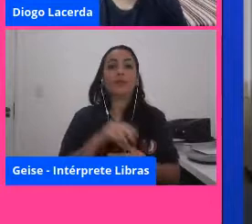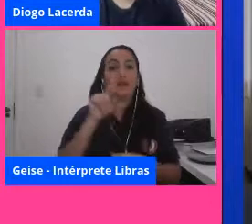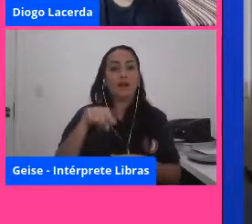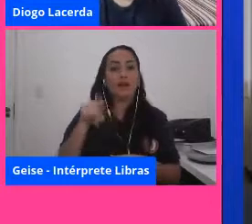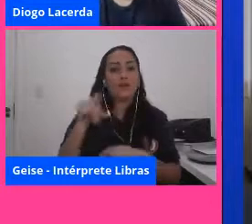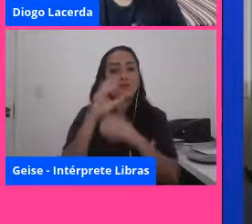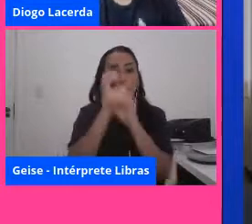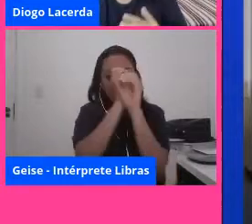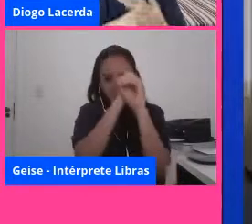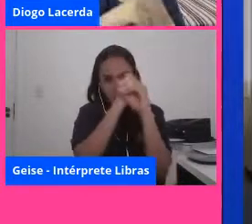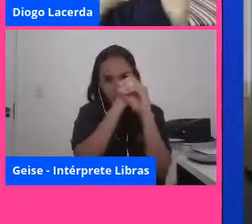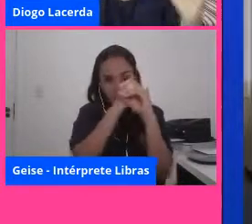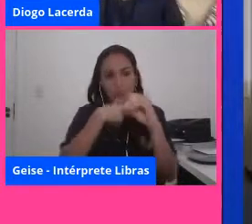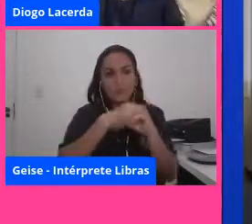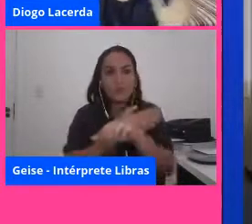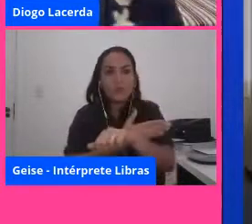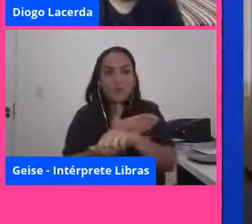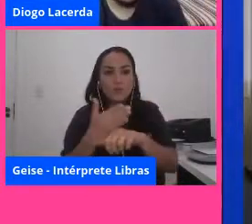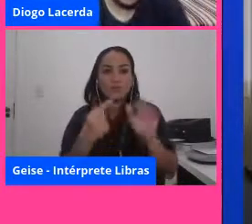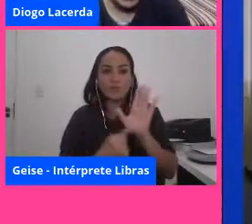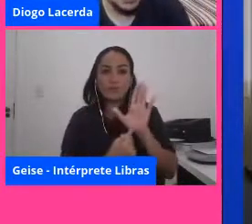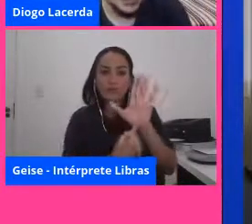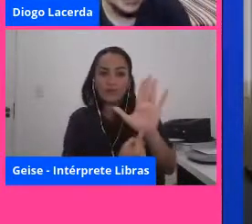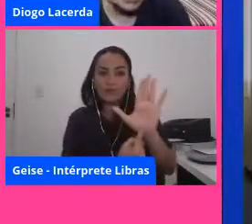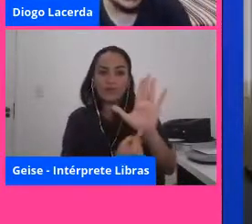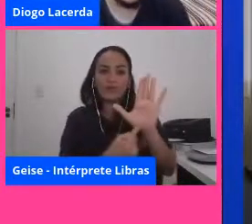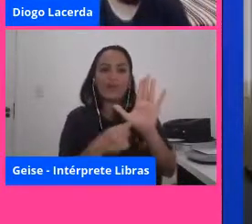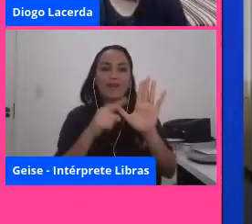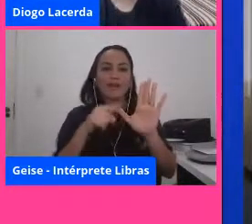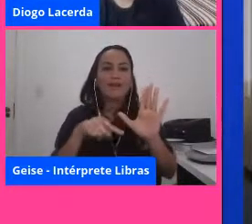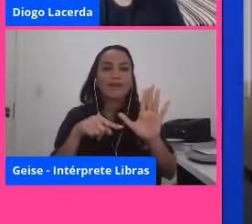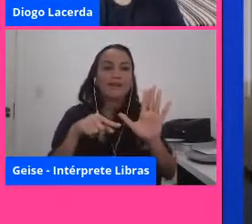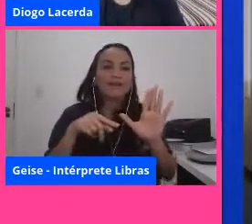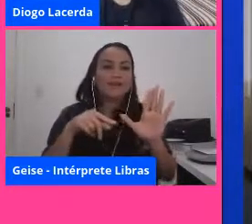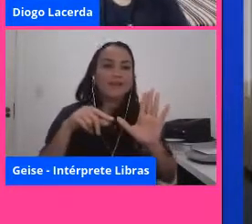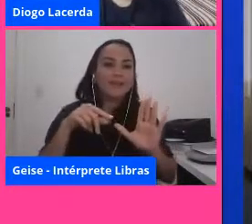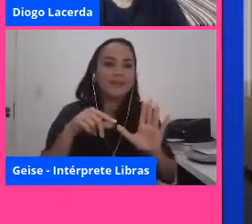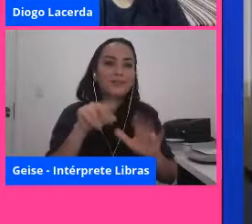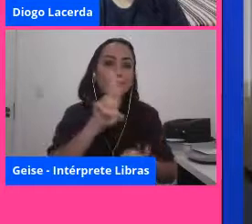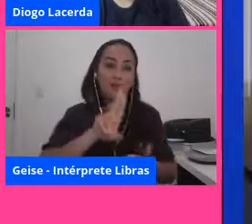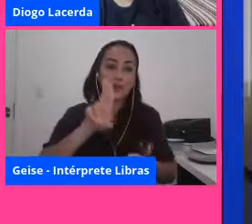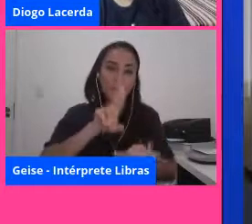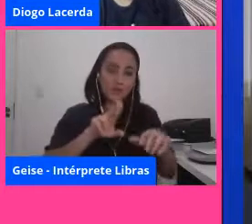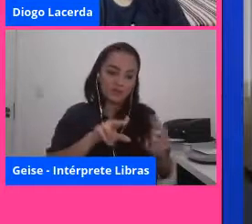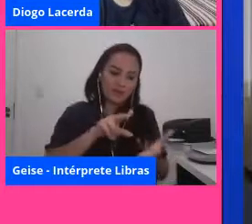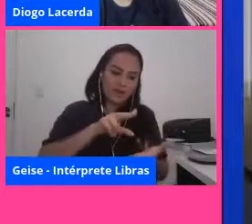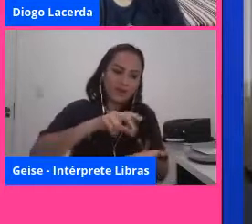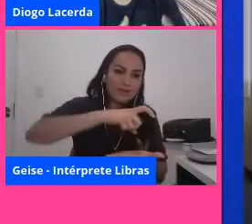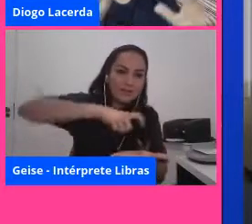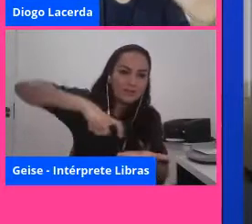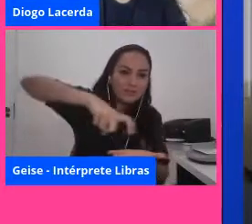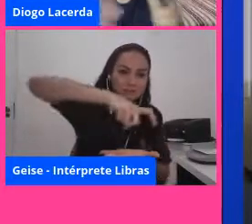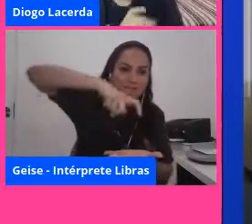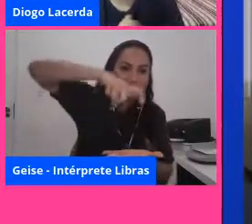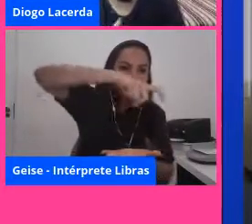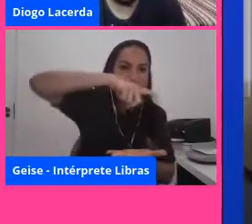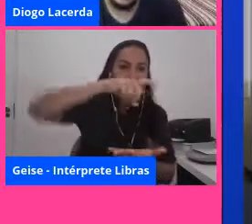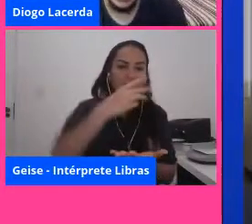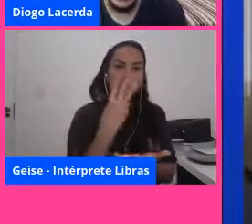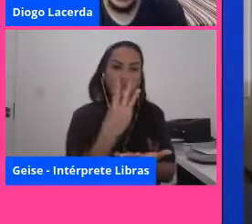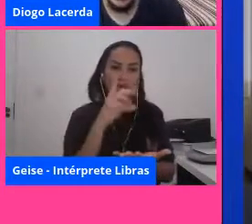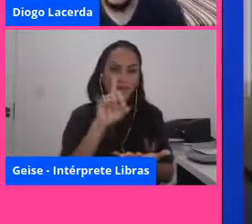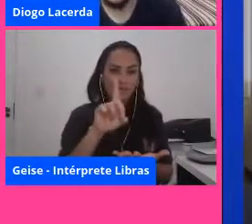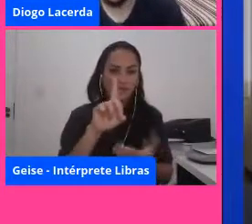de exibir, que é um laboratório dos sonhos para quem trabalha com impressão 3D, né? Isso aqui, você vai ter 6